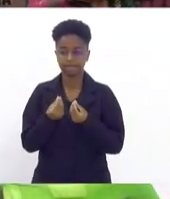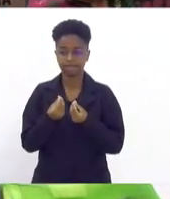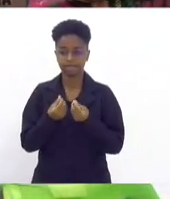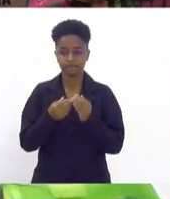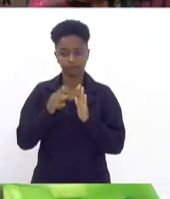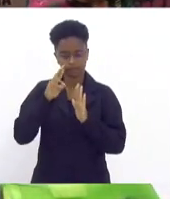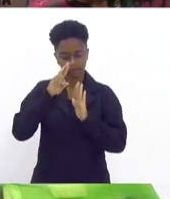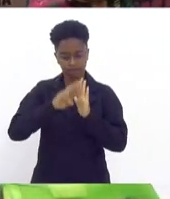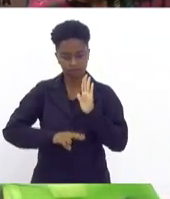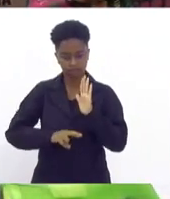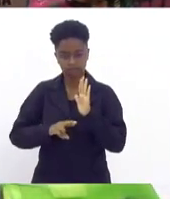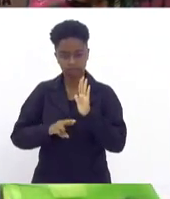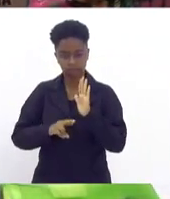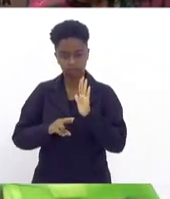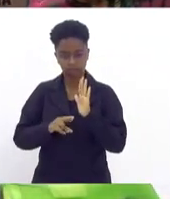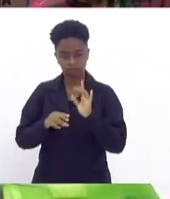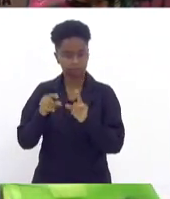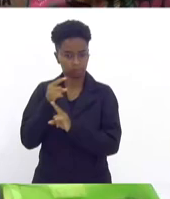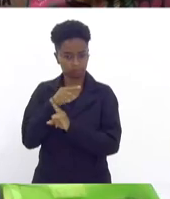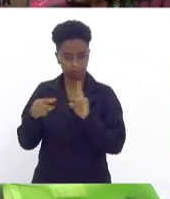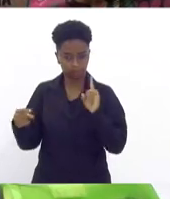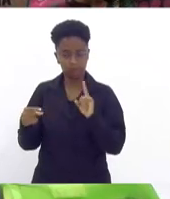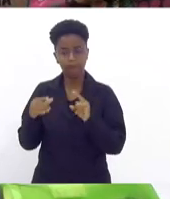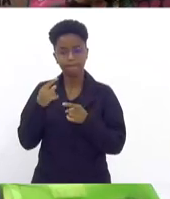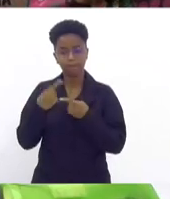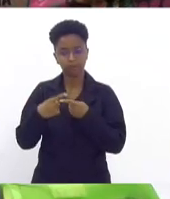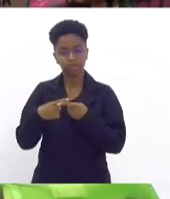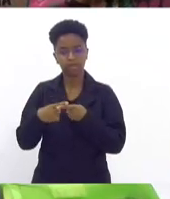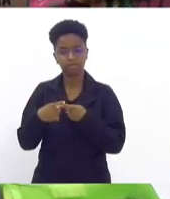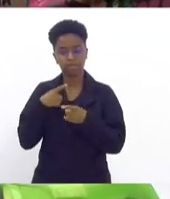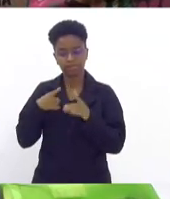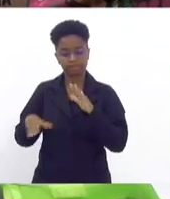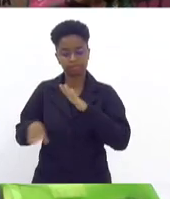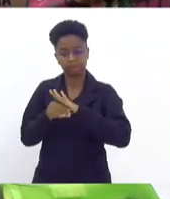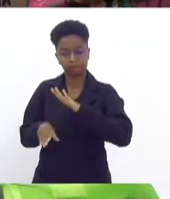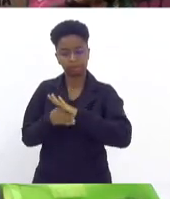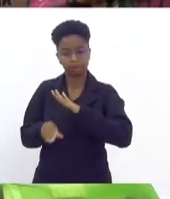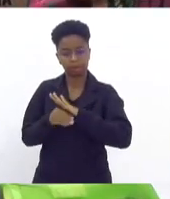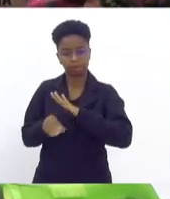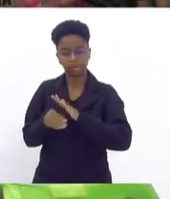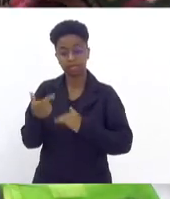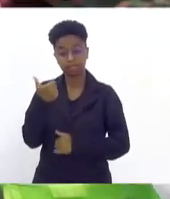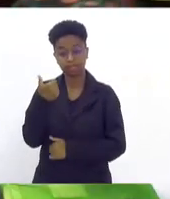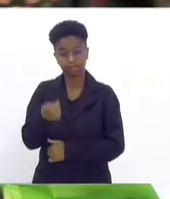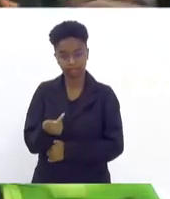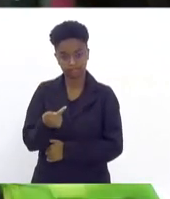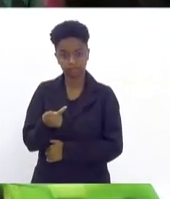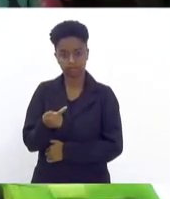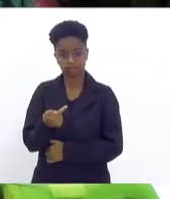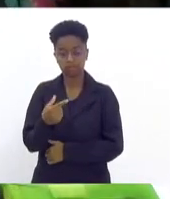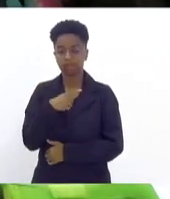redação do vencido após já receber 17 emendas, e ele tem